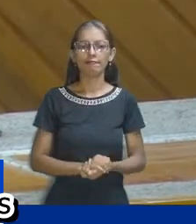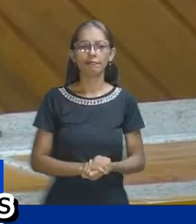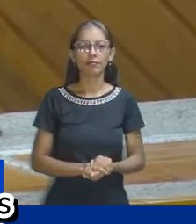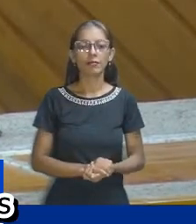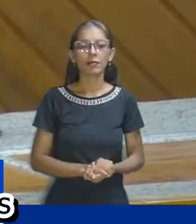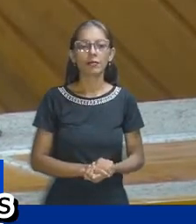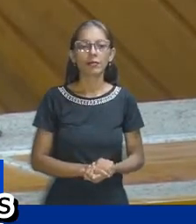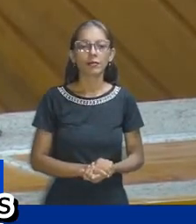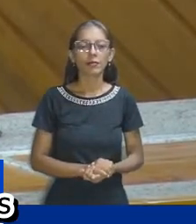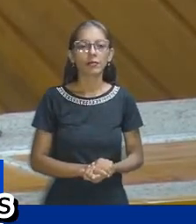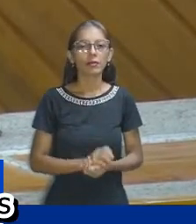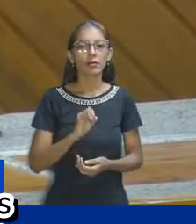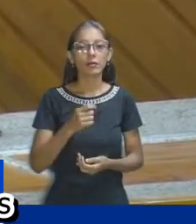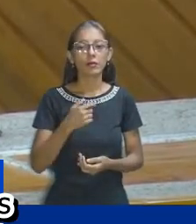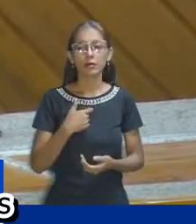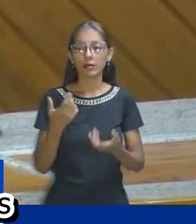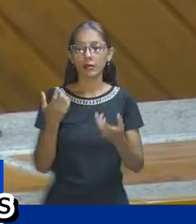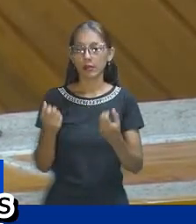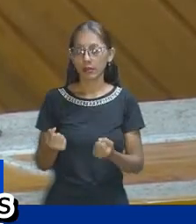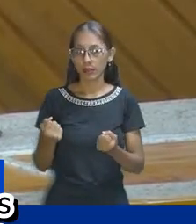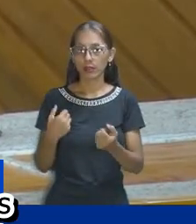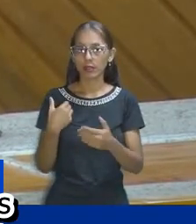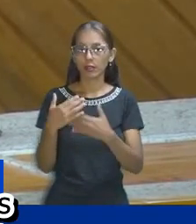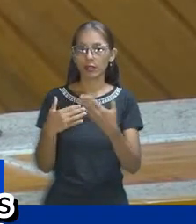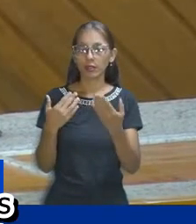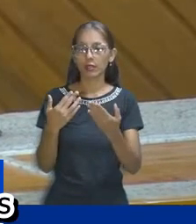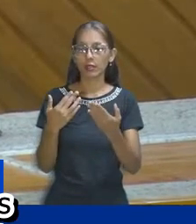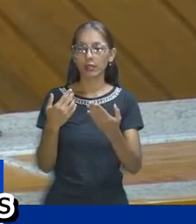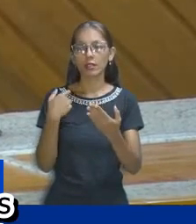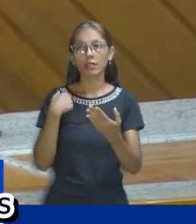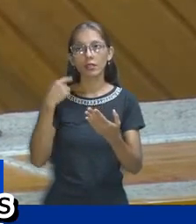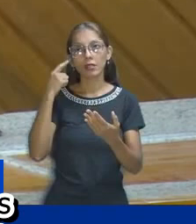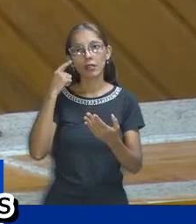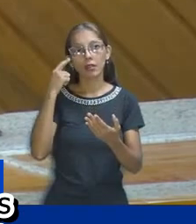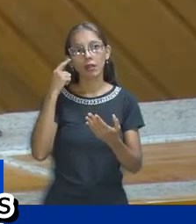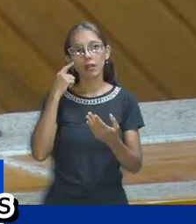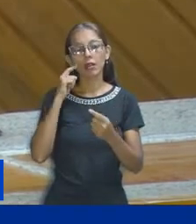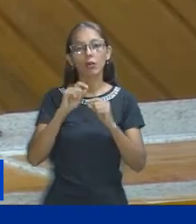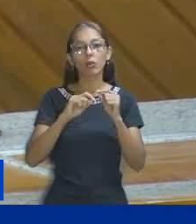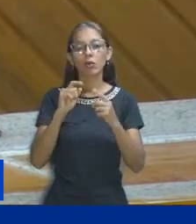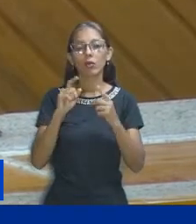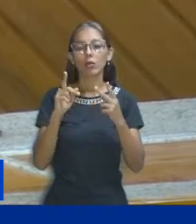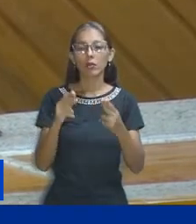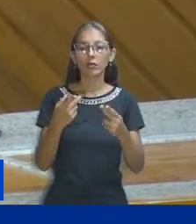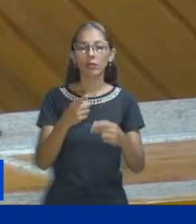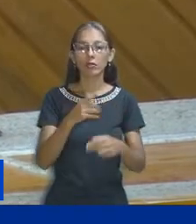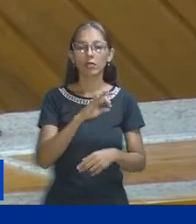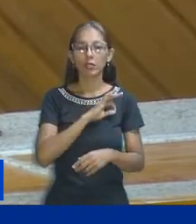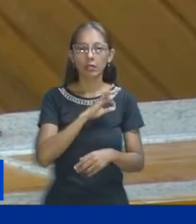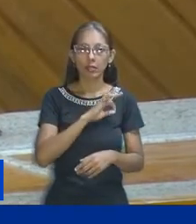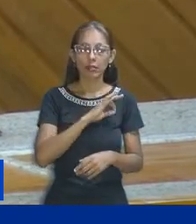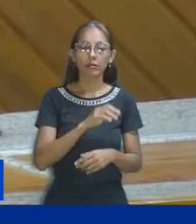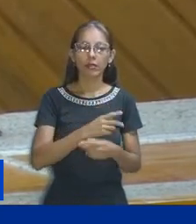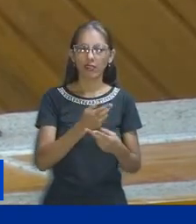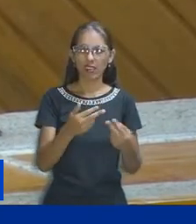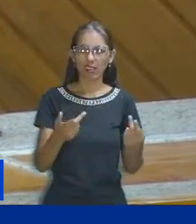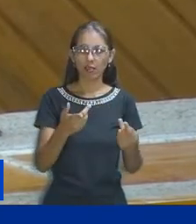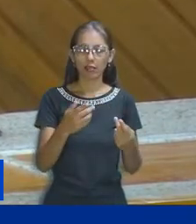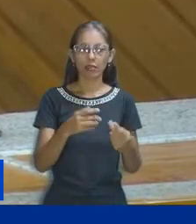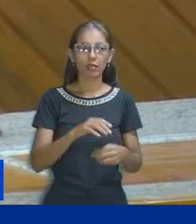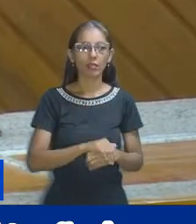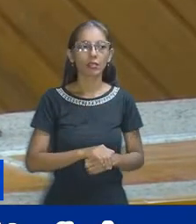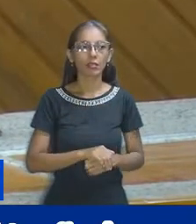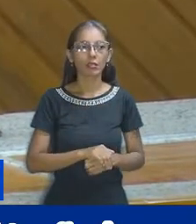estar partindo do pressuposto de que as autoridades que fizeram abordagem, as autoridades policiais, delegado de polícia e os agentes